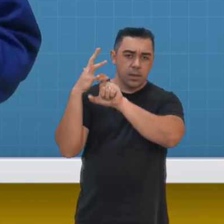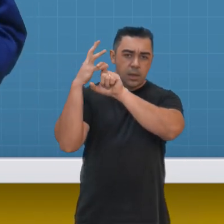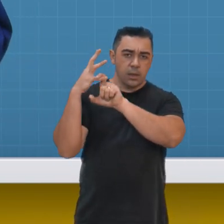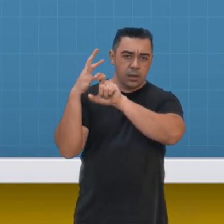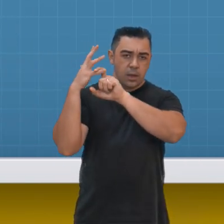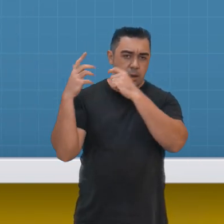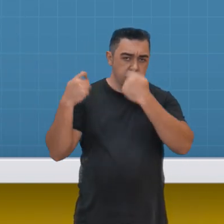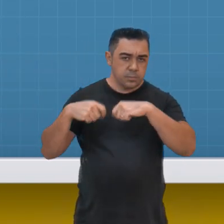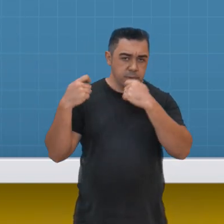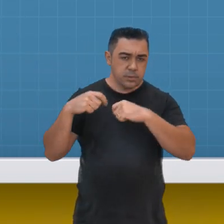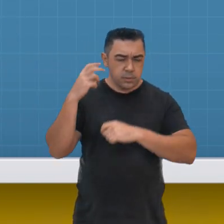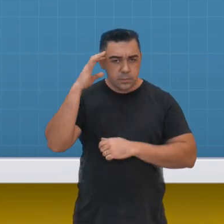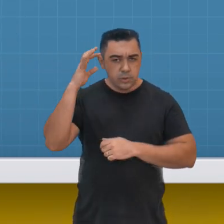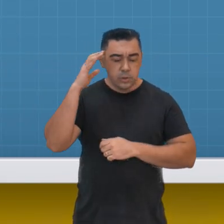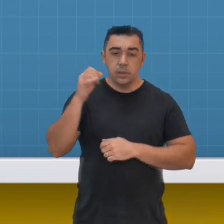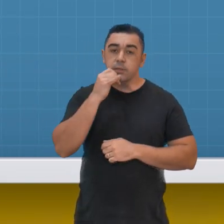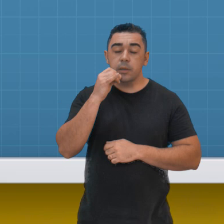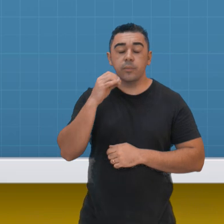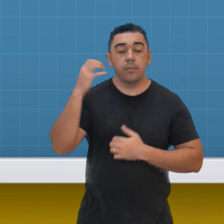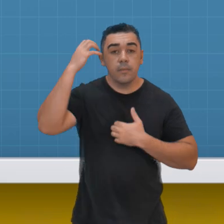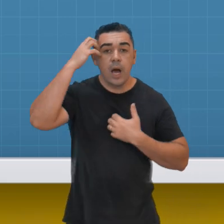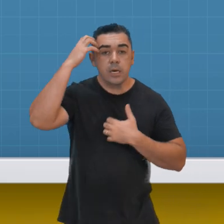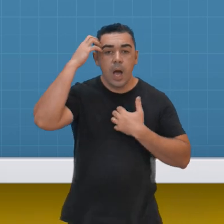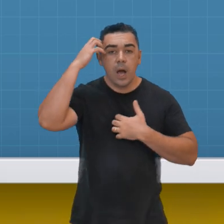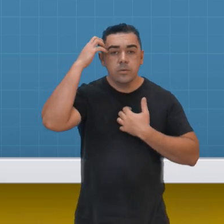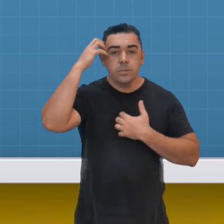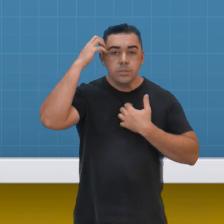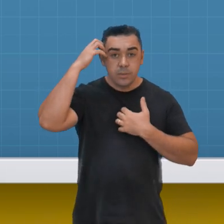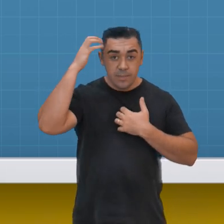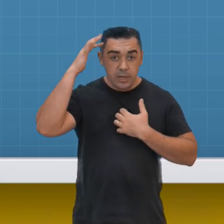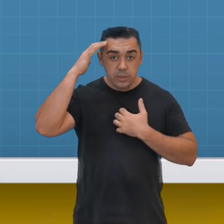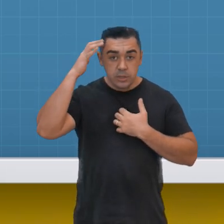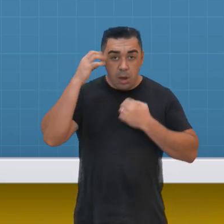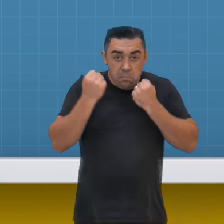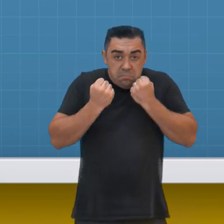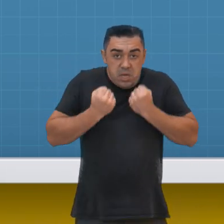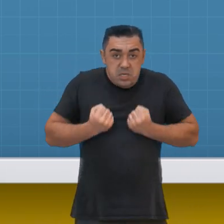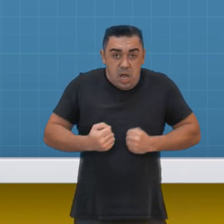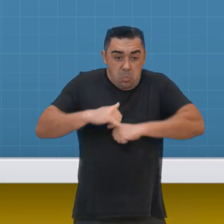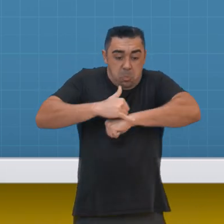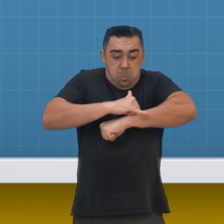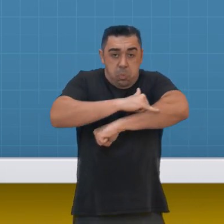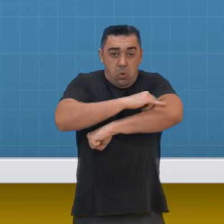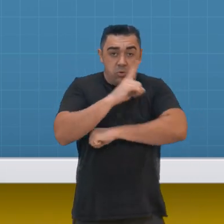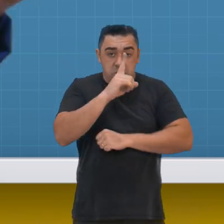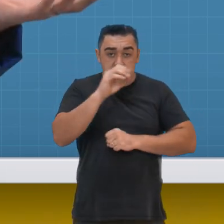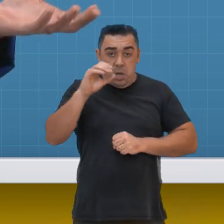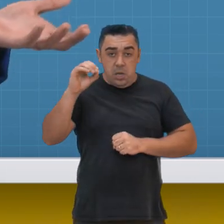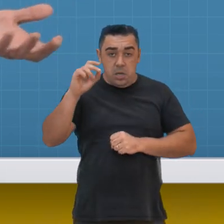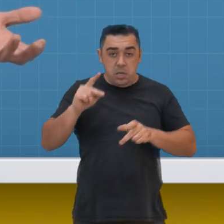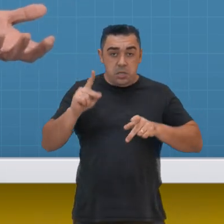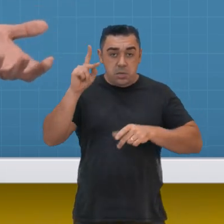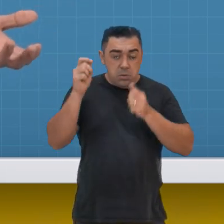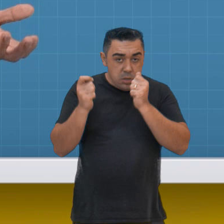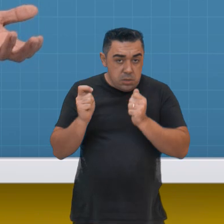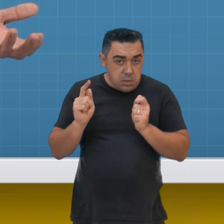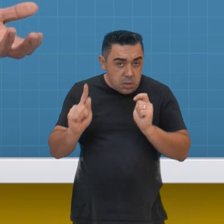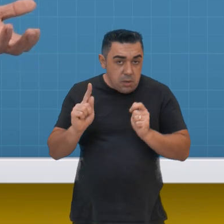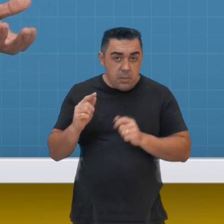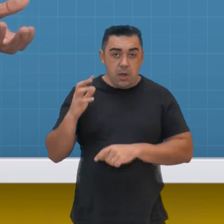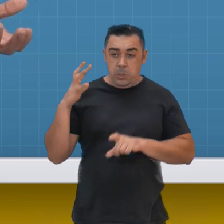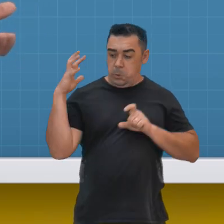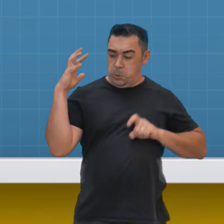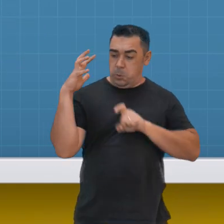o peso do macaco. Já pensou um macaco pesando 100 quilos num galho fininho? Vai